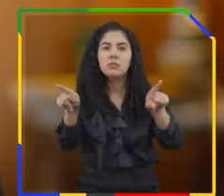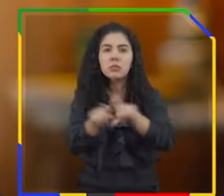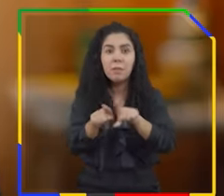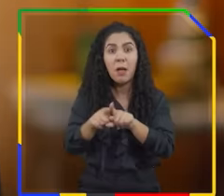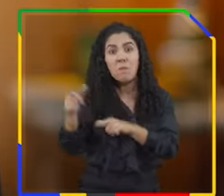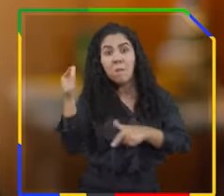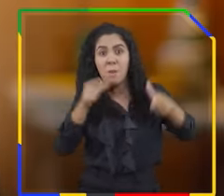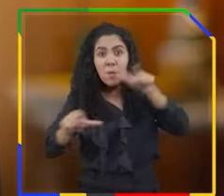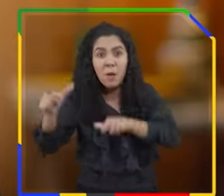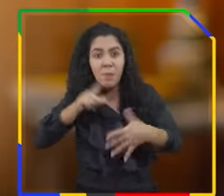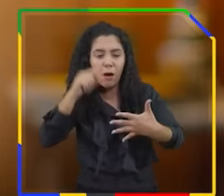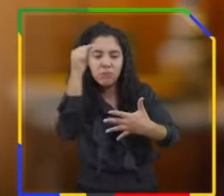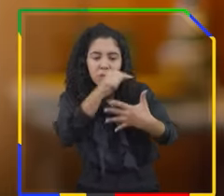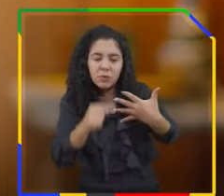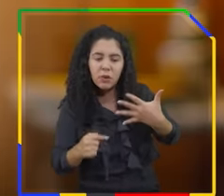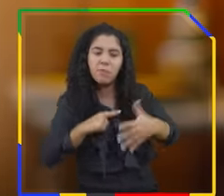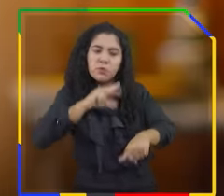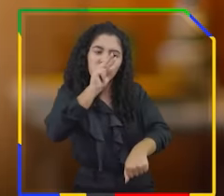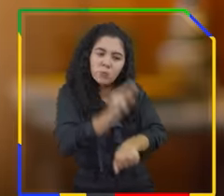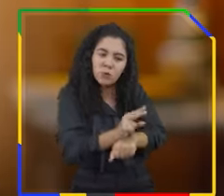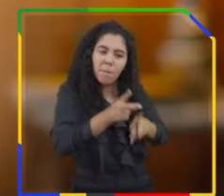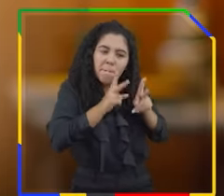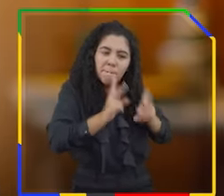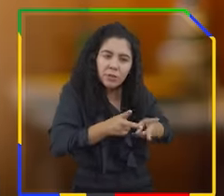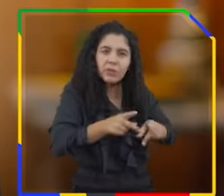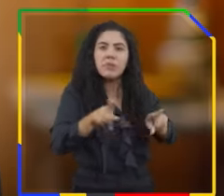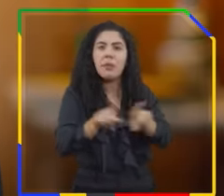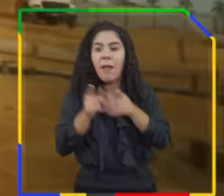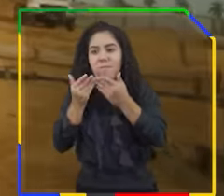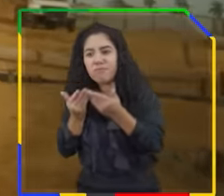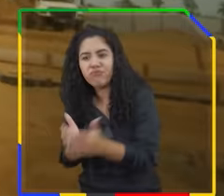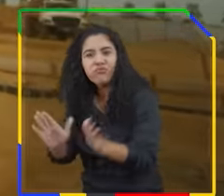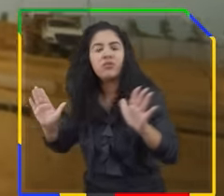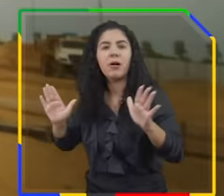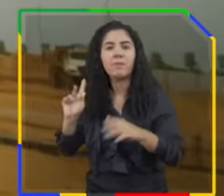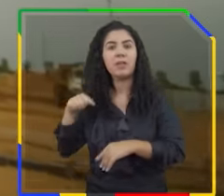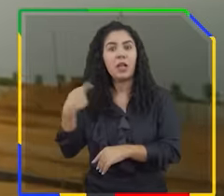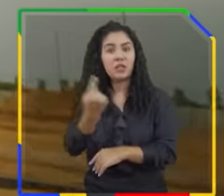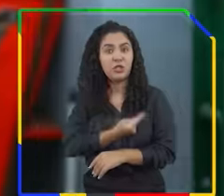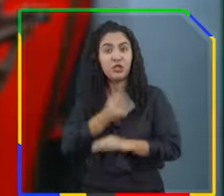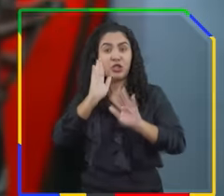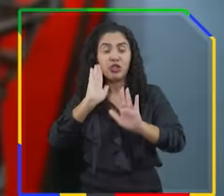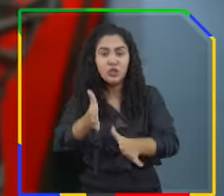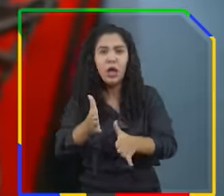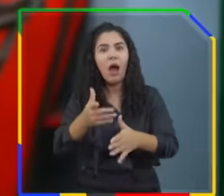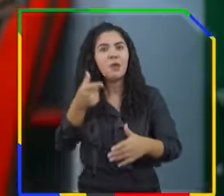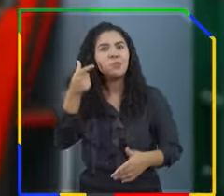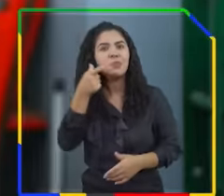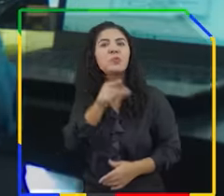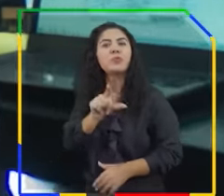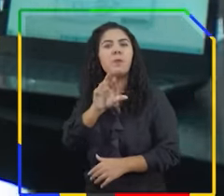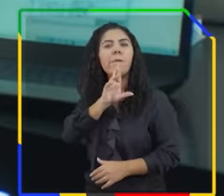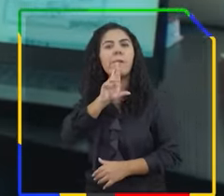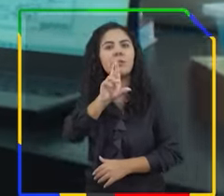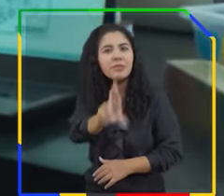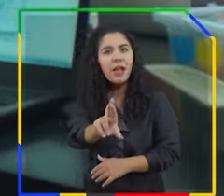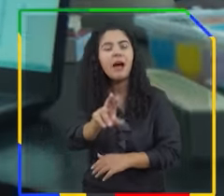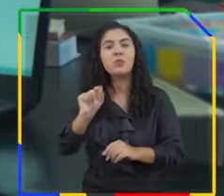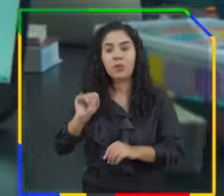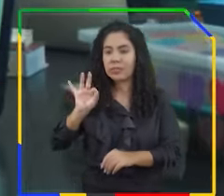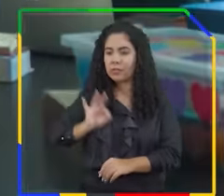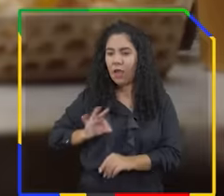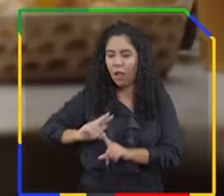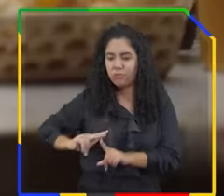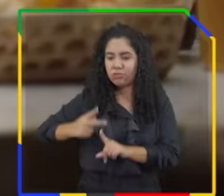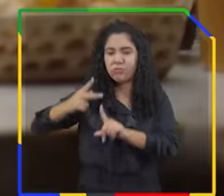avanços conquistados sejam protegidos e ampliados. Já devolvemos ao trabalhador e à trabalhadora o ganho